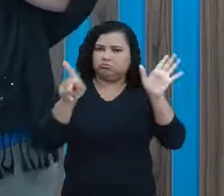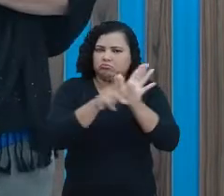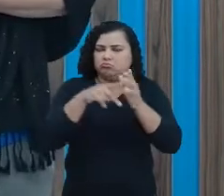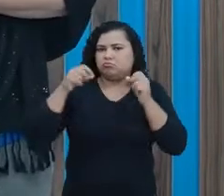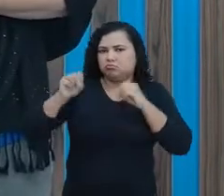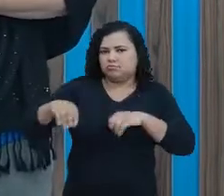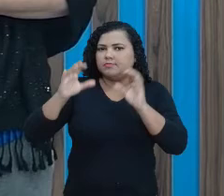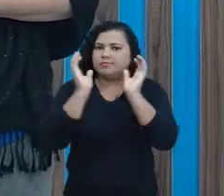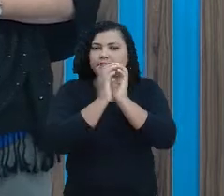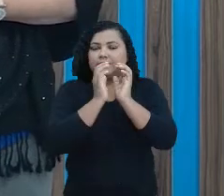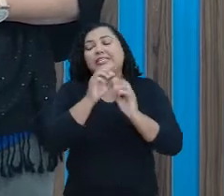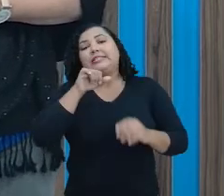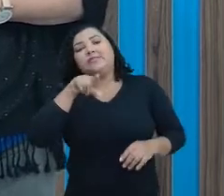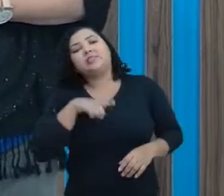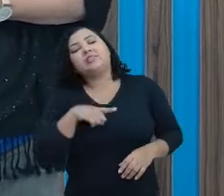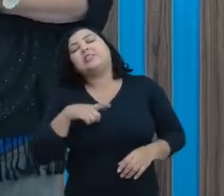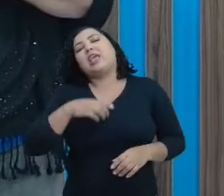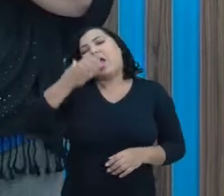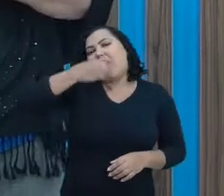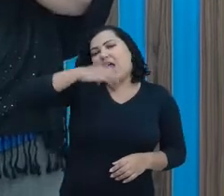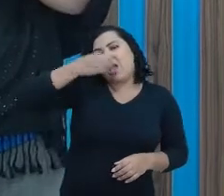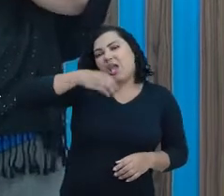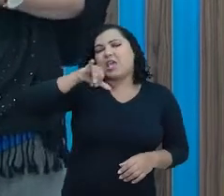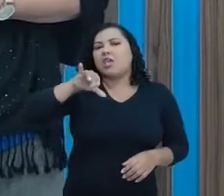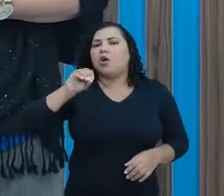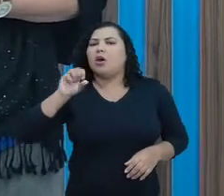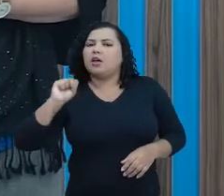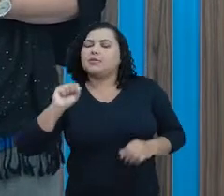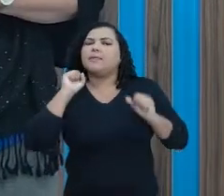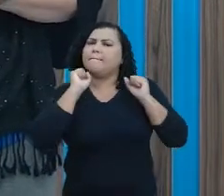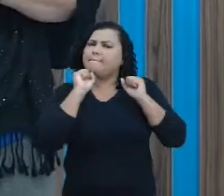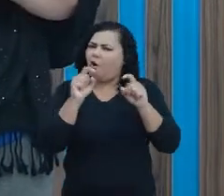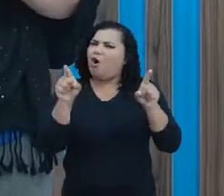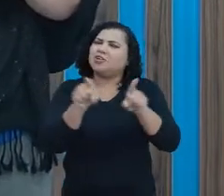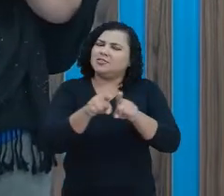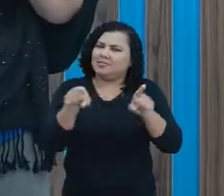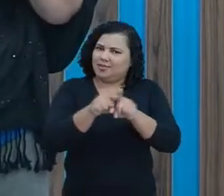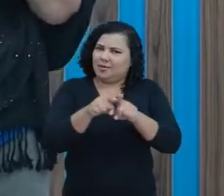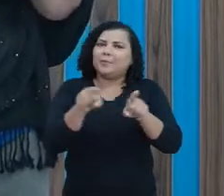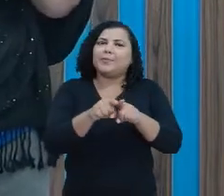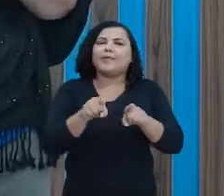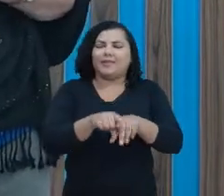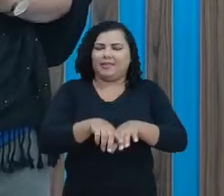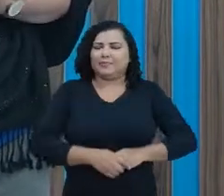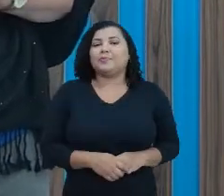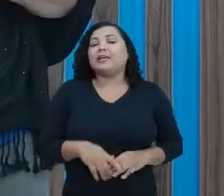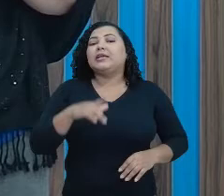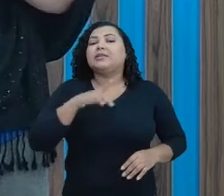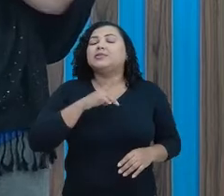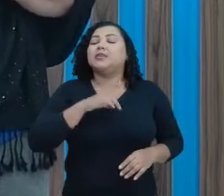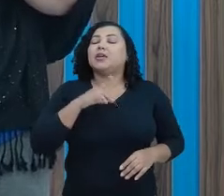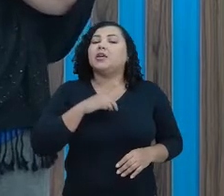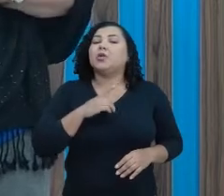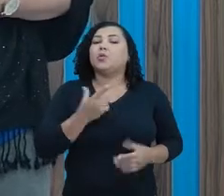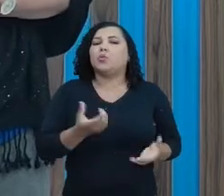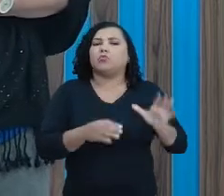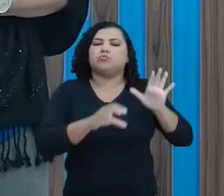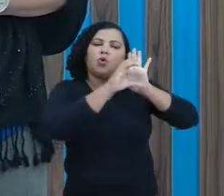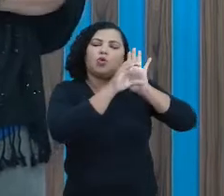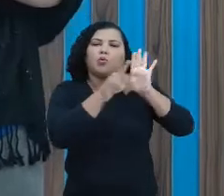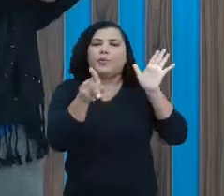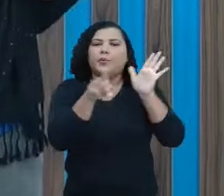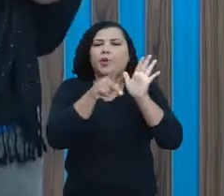tem celular iOS também pode. A gente tem agora aí o QR Code do